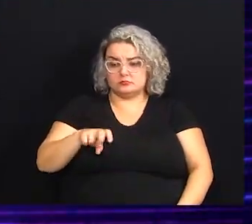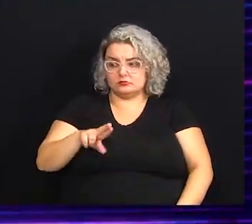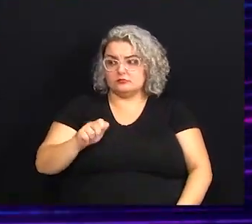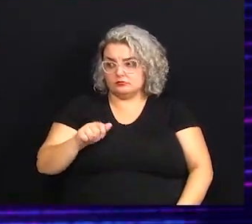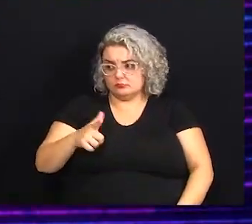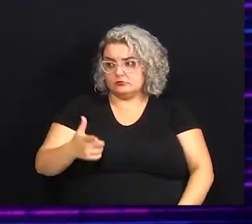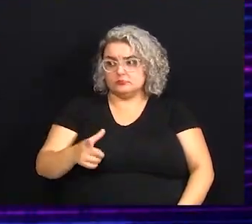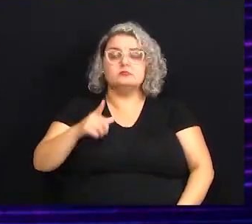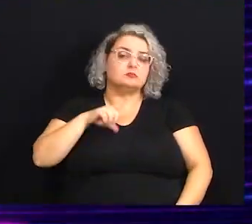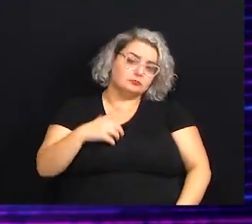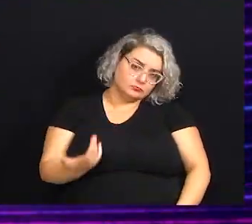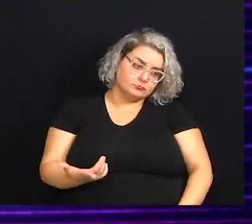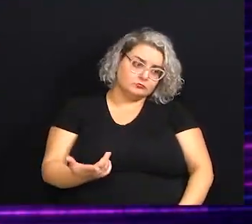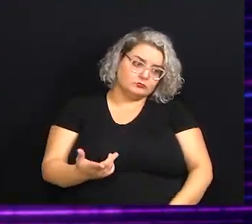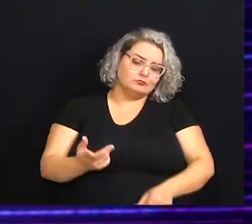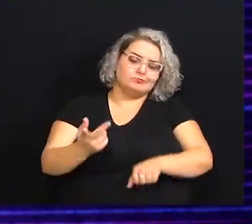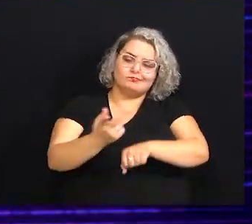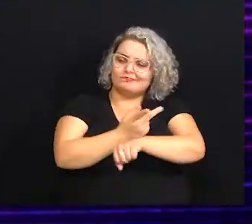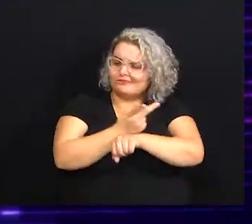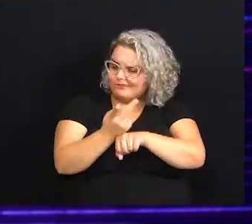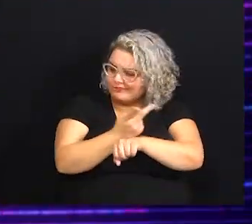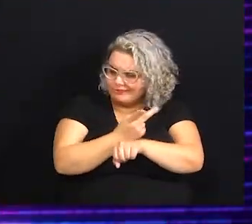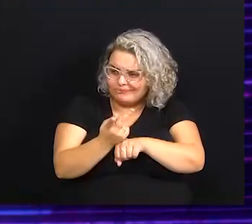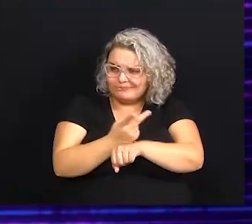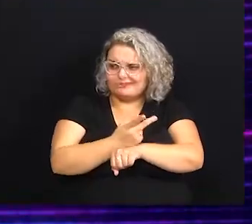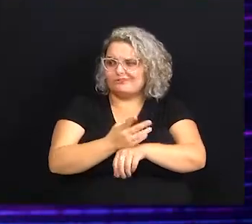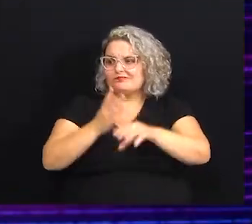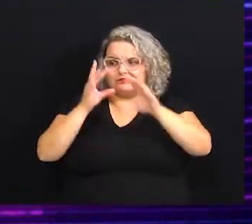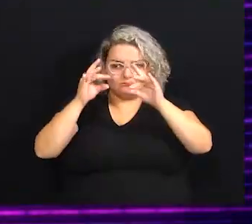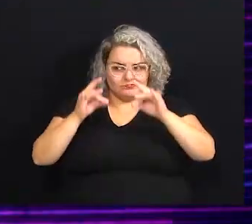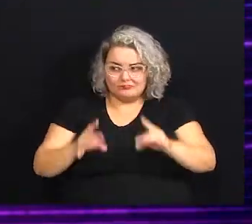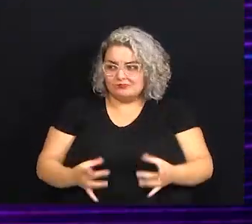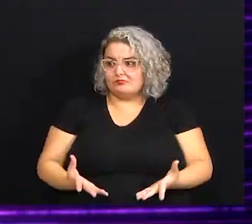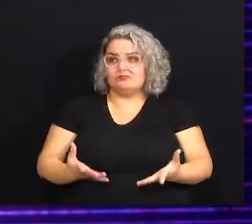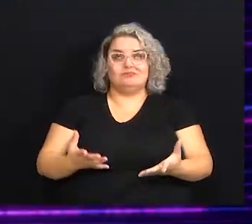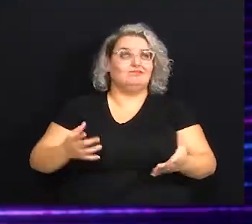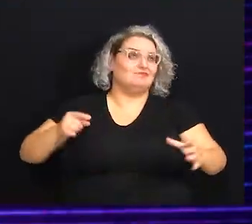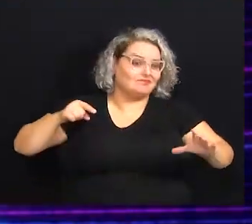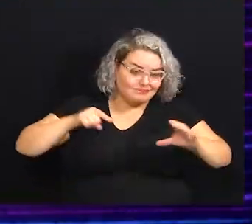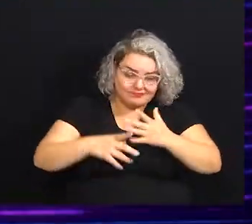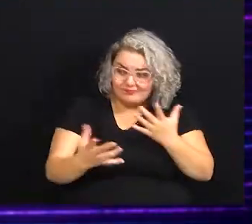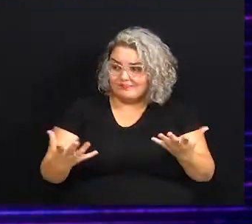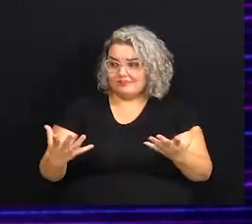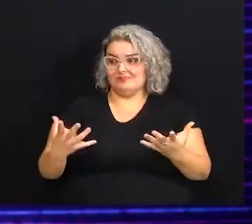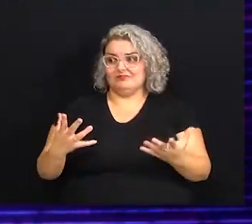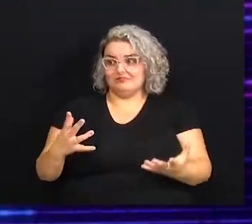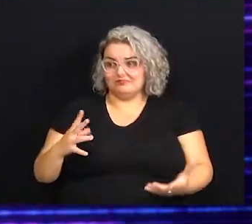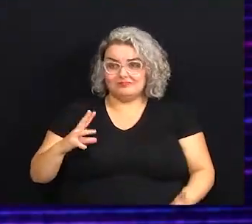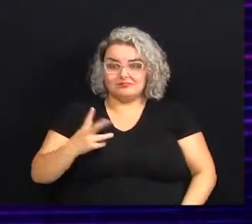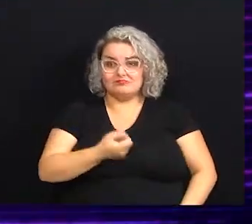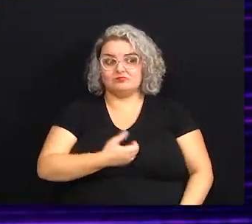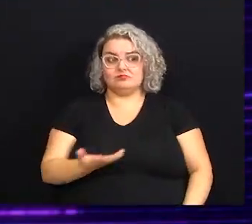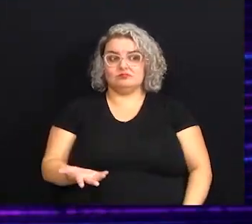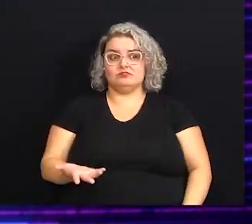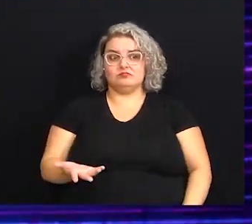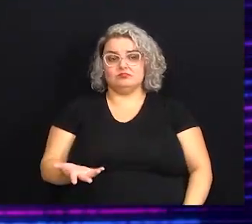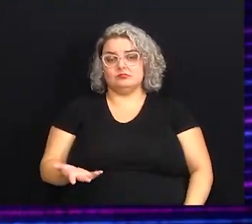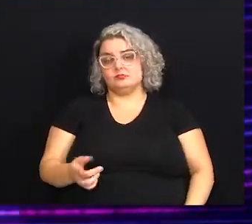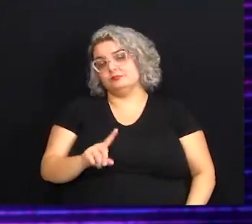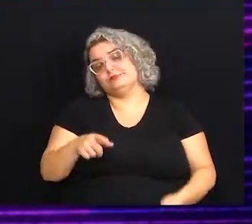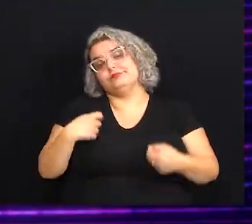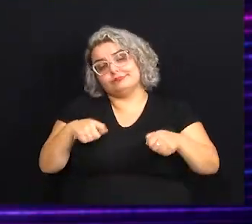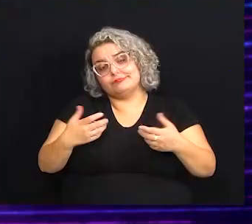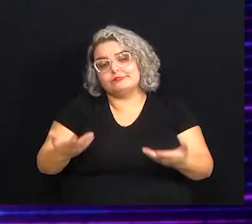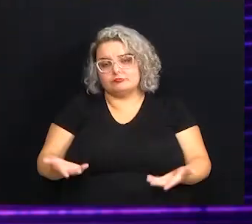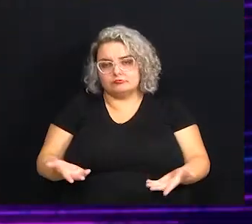você tem, mas você tem que procurar no infinito e além, sabe? Tipo, socorro, não deveria ser assim. Então